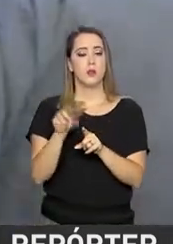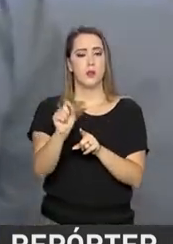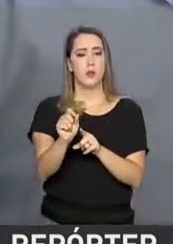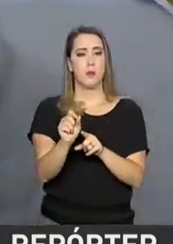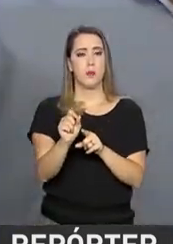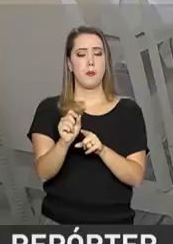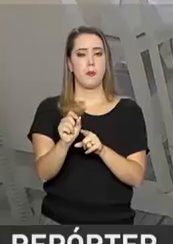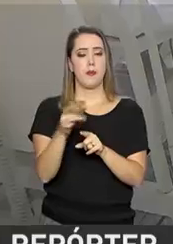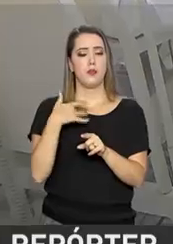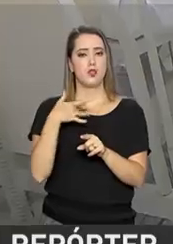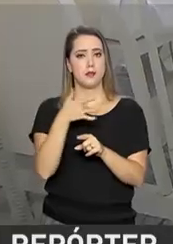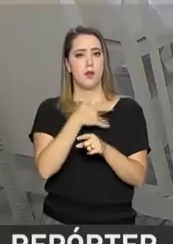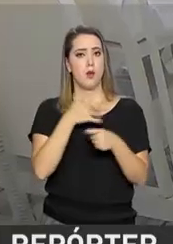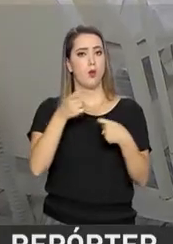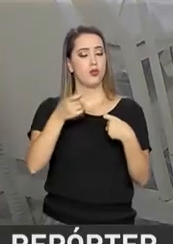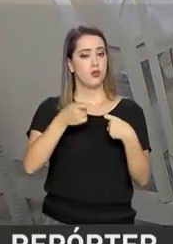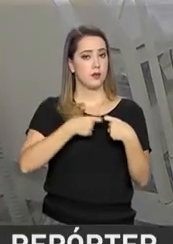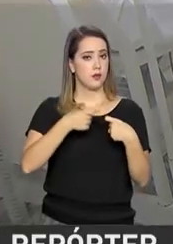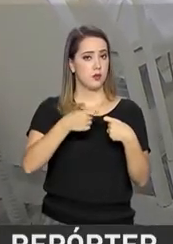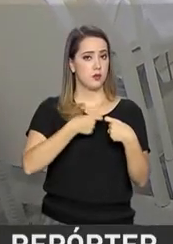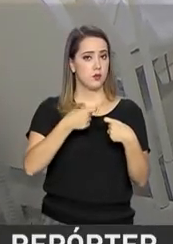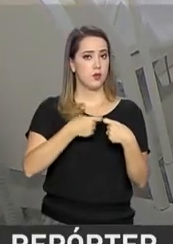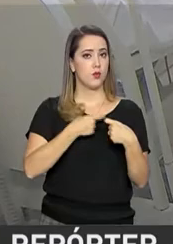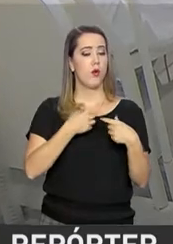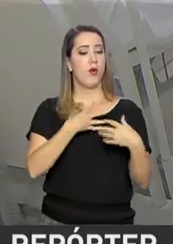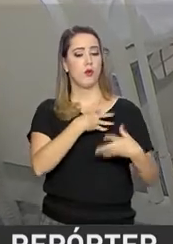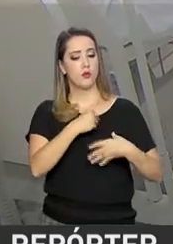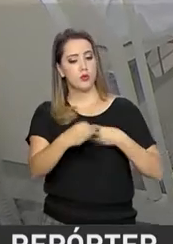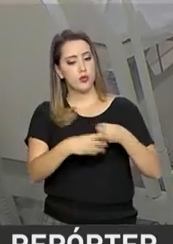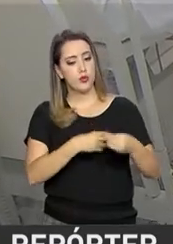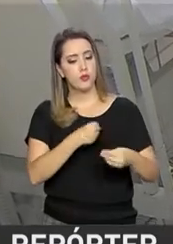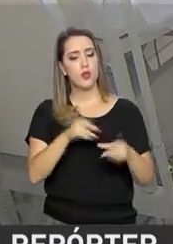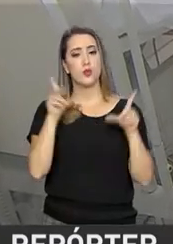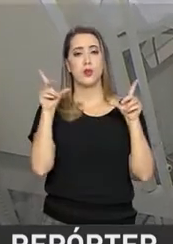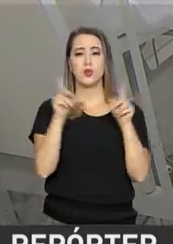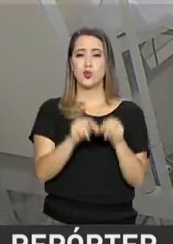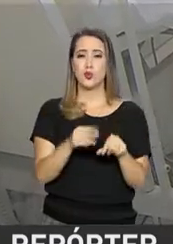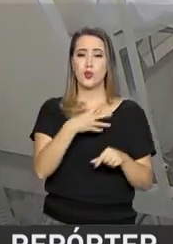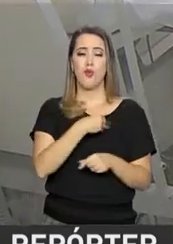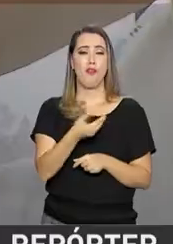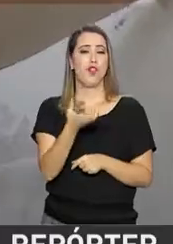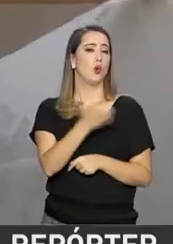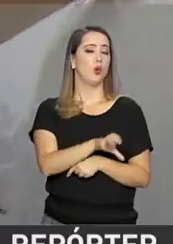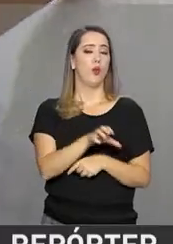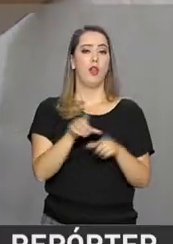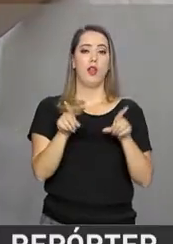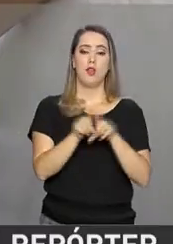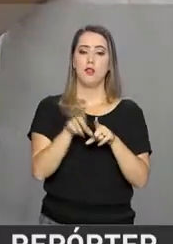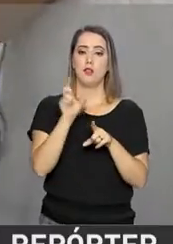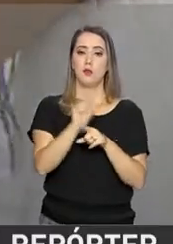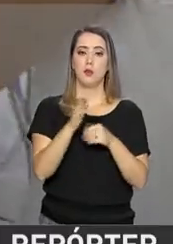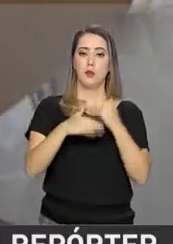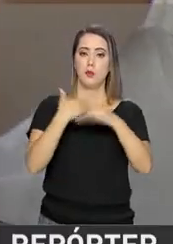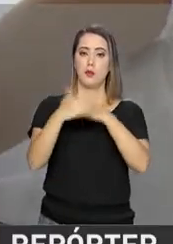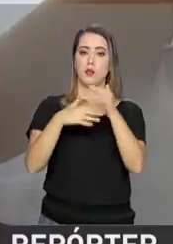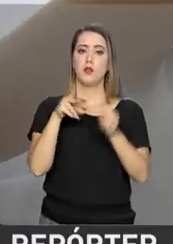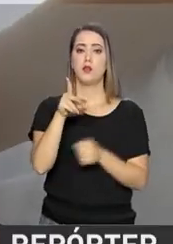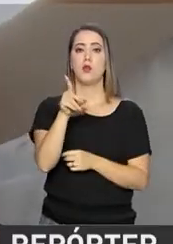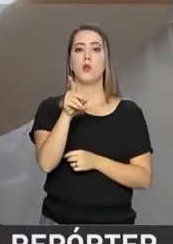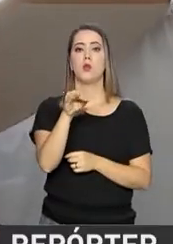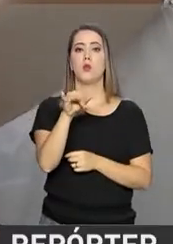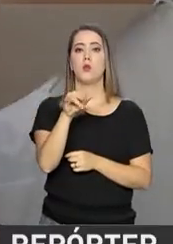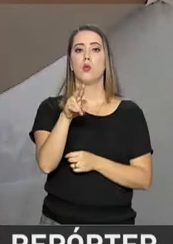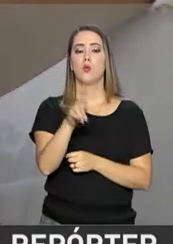reprodutiva iniciativas para a redução da gravidez não planejada na adolescência aumento da oferta do diu de cobre